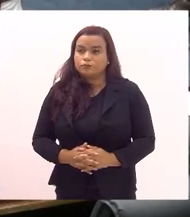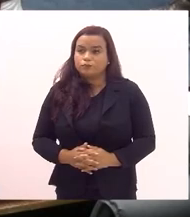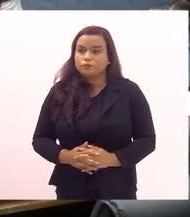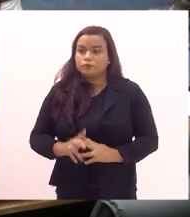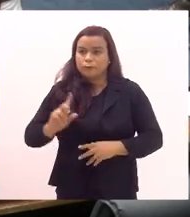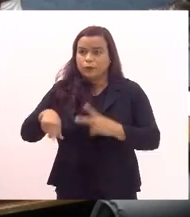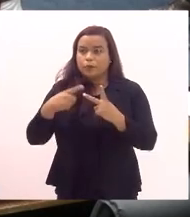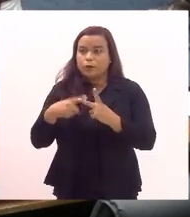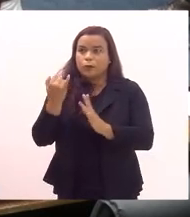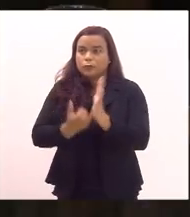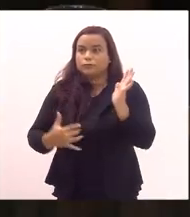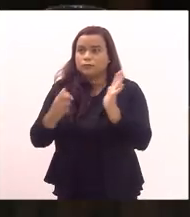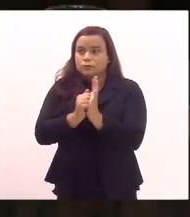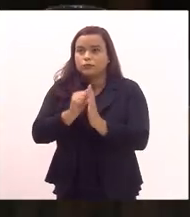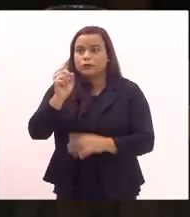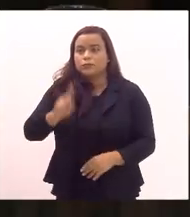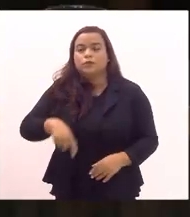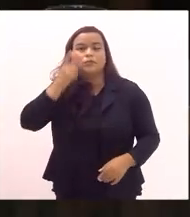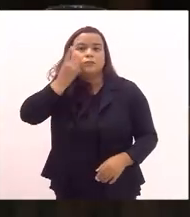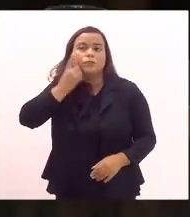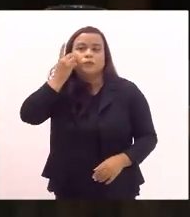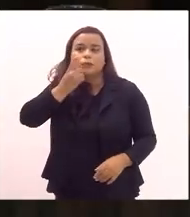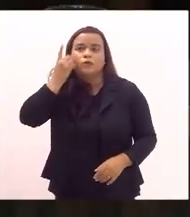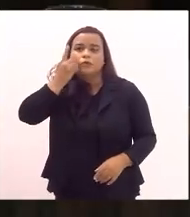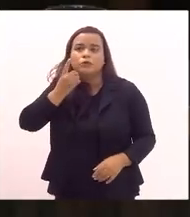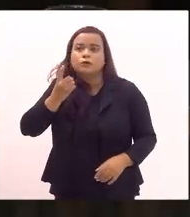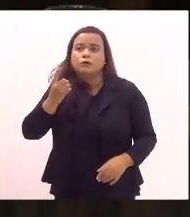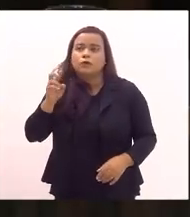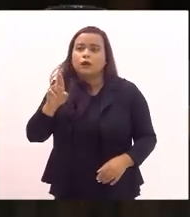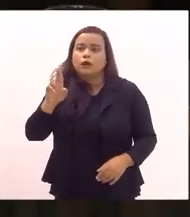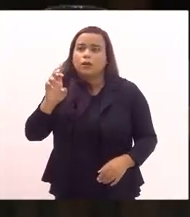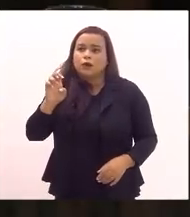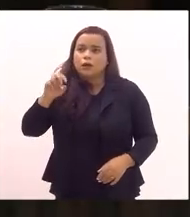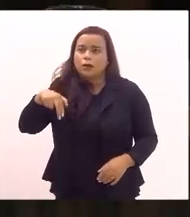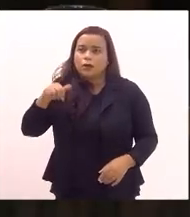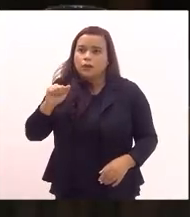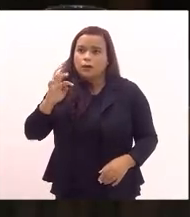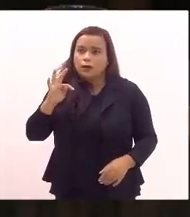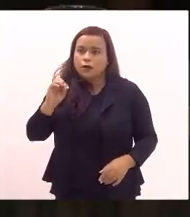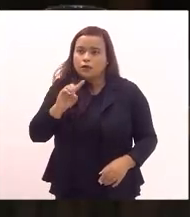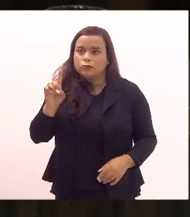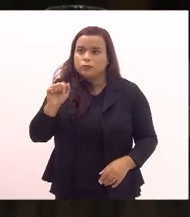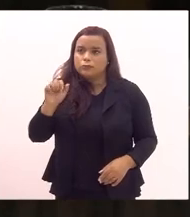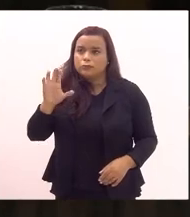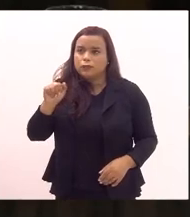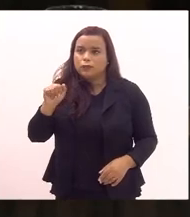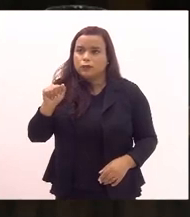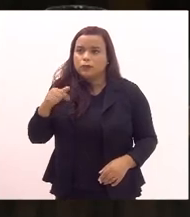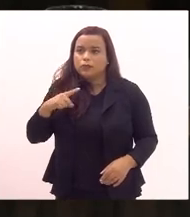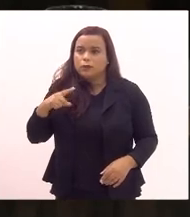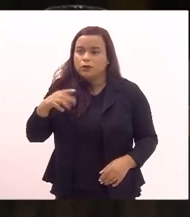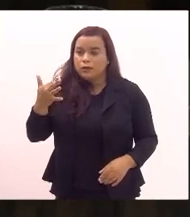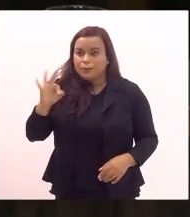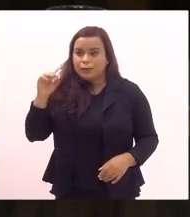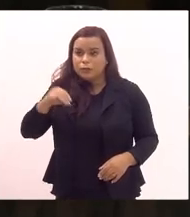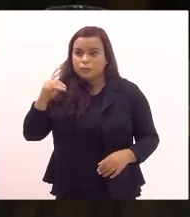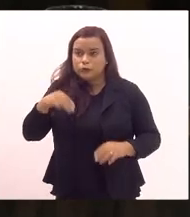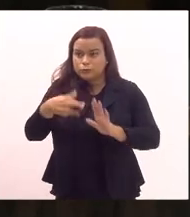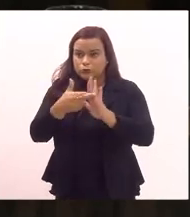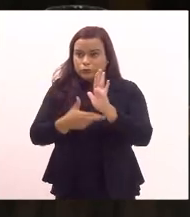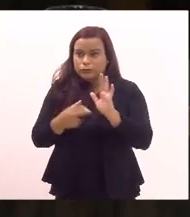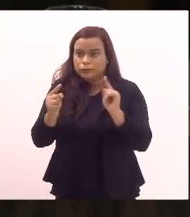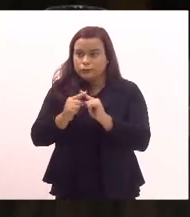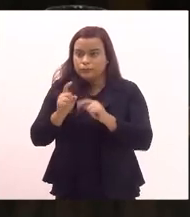o próximo orador inscrito ao Nobre Deputado Renato Zaca oferece desconto de 10 minutos no tempo regimental